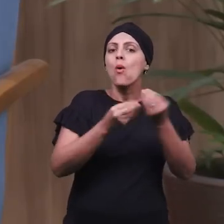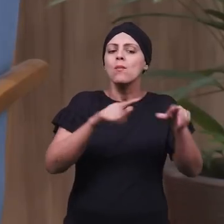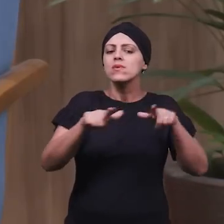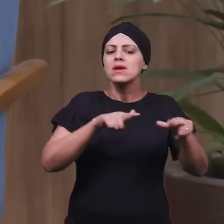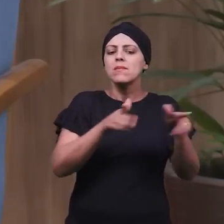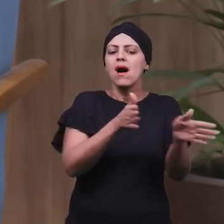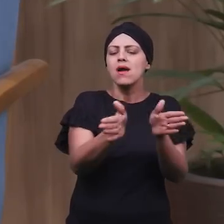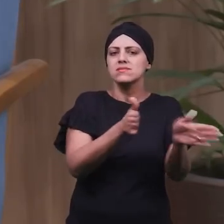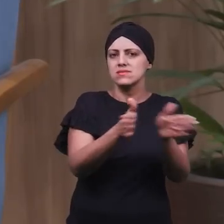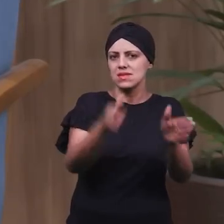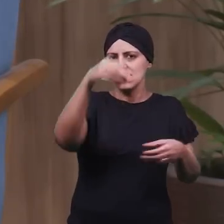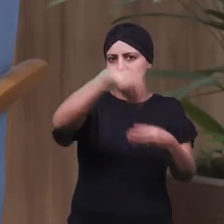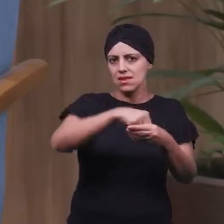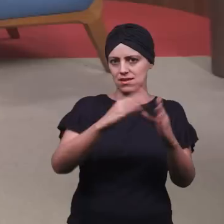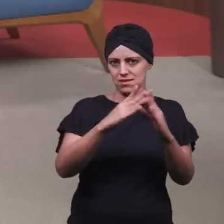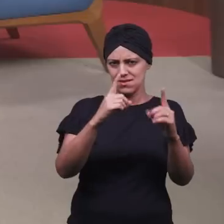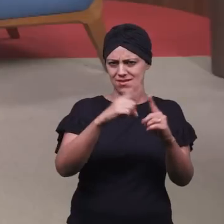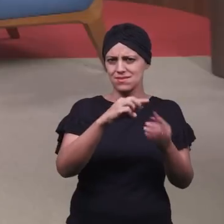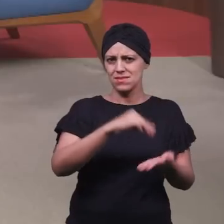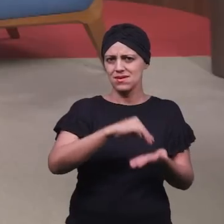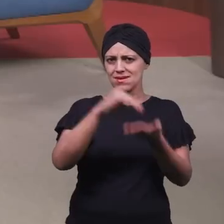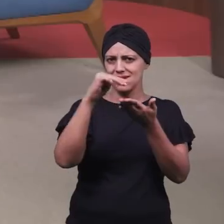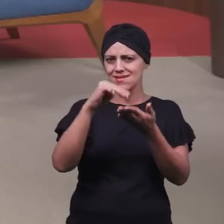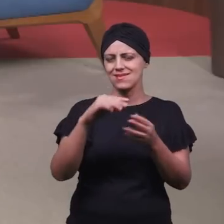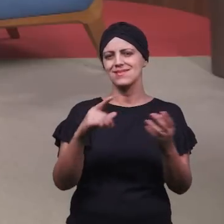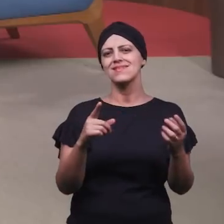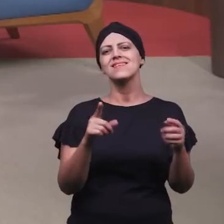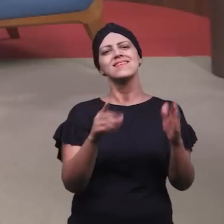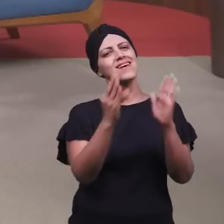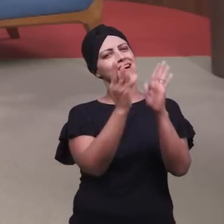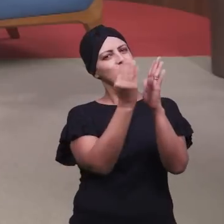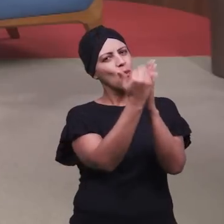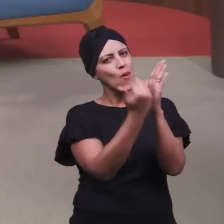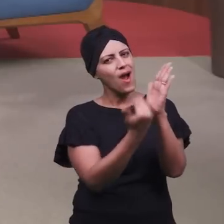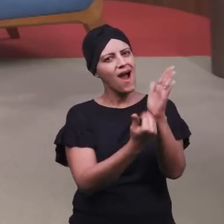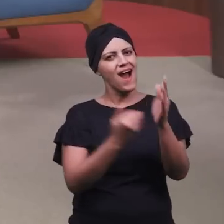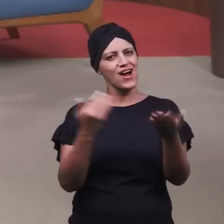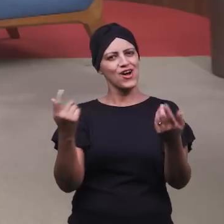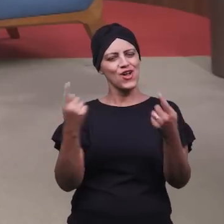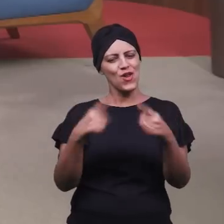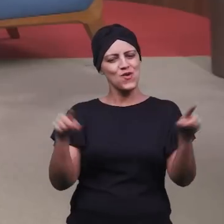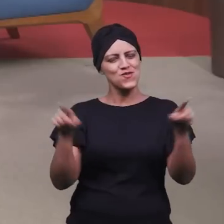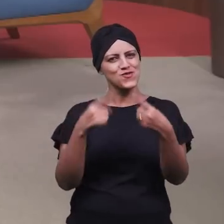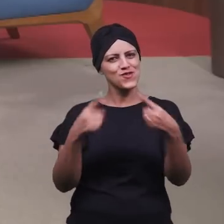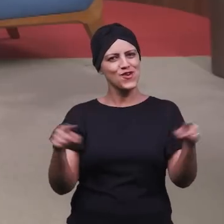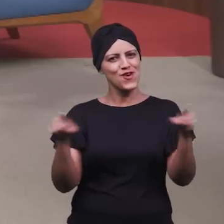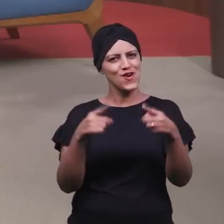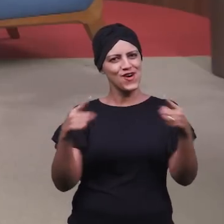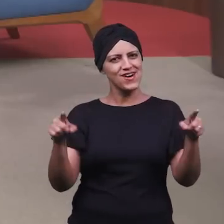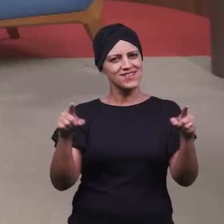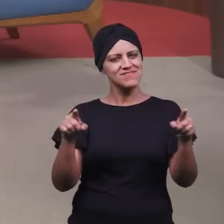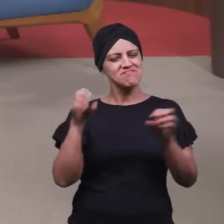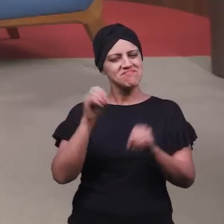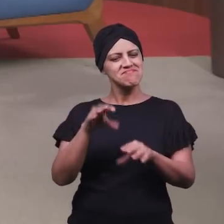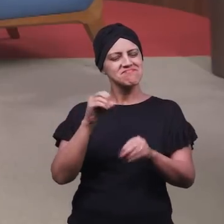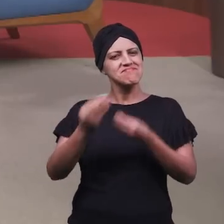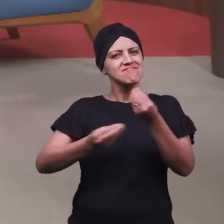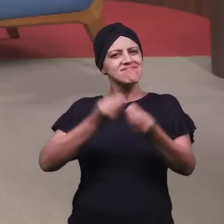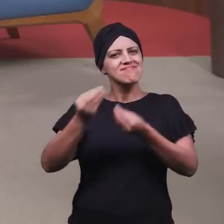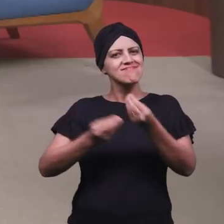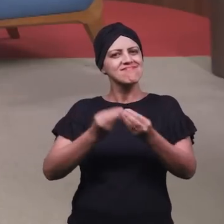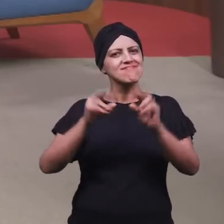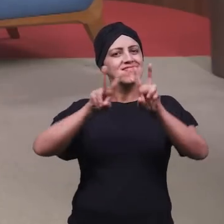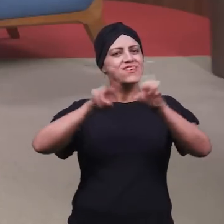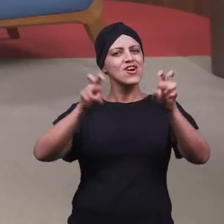acessibilidade na Igreja Cristã Maranata. No quadro Perfeito Louvor, a tia Janaína Zumac vai ensinar a introdução facilitada do